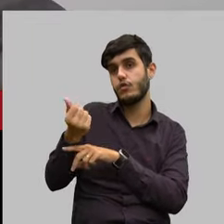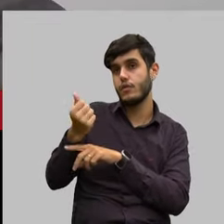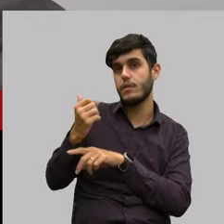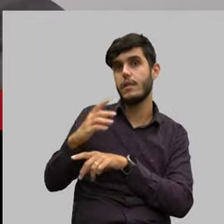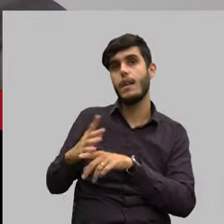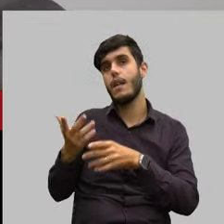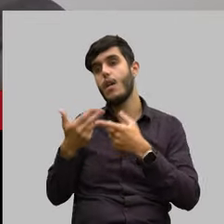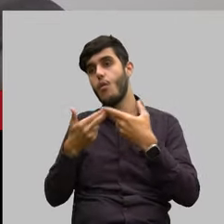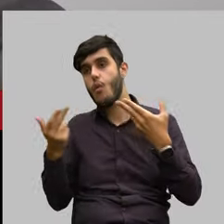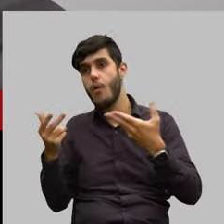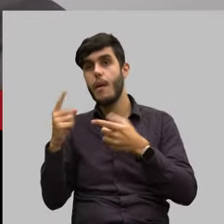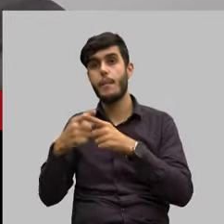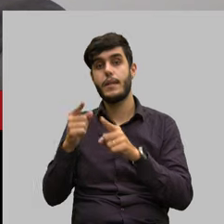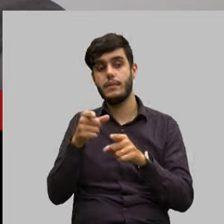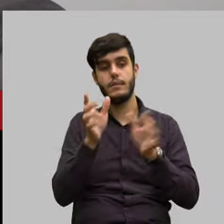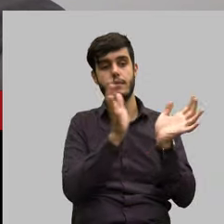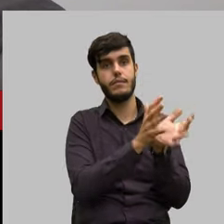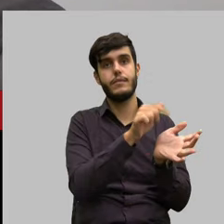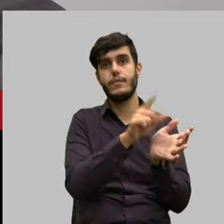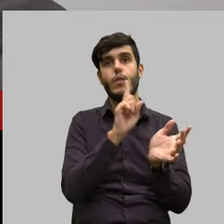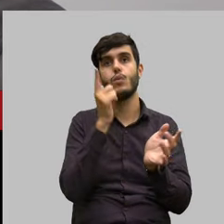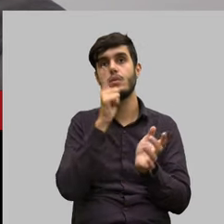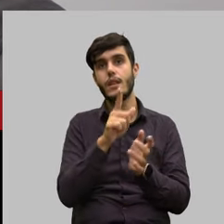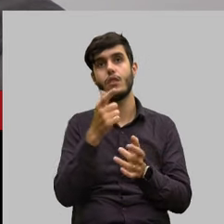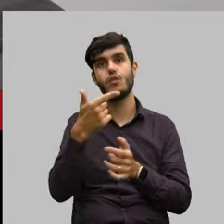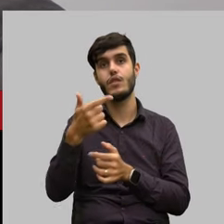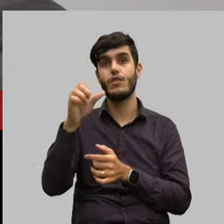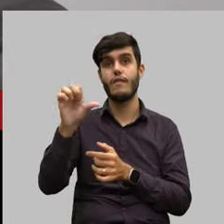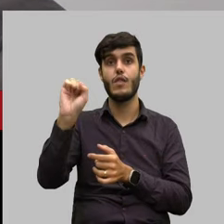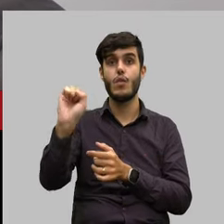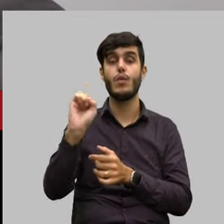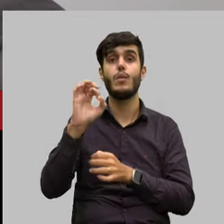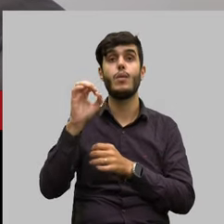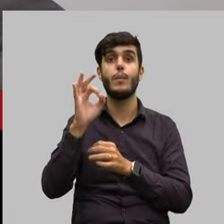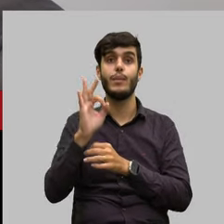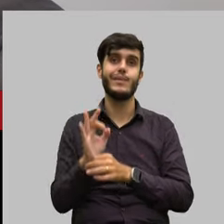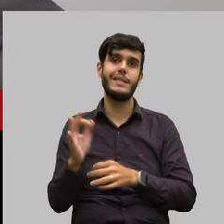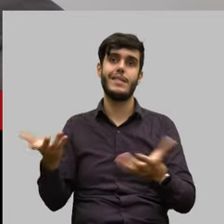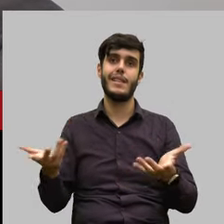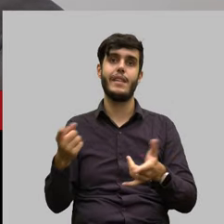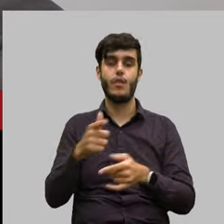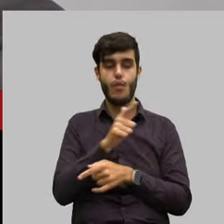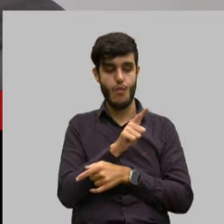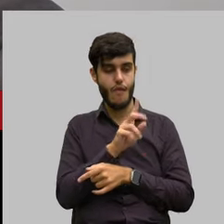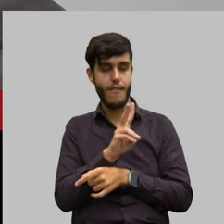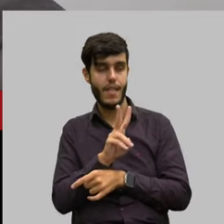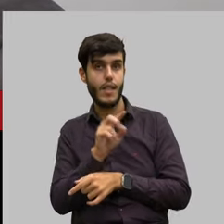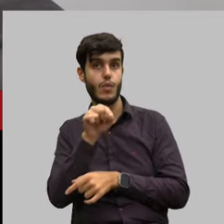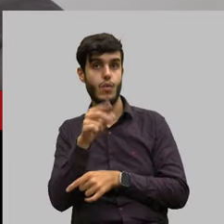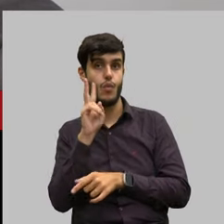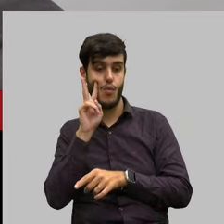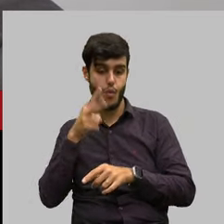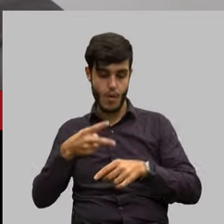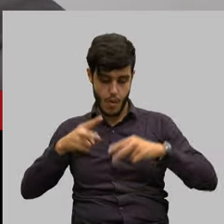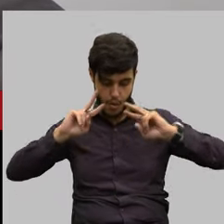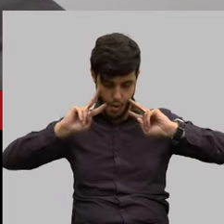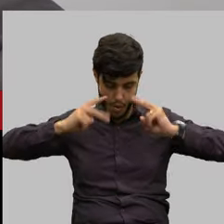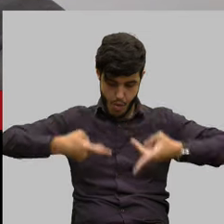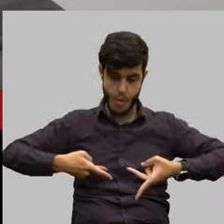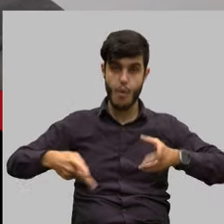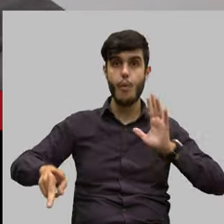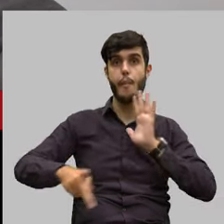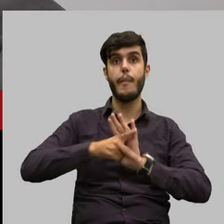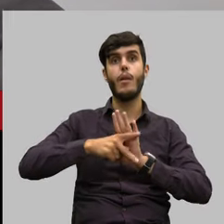militares que obtiveram 298 por. foi o governador que olhou pro próprio umbigo o seu